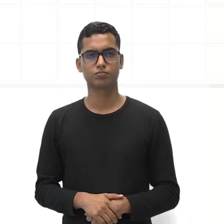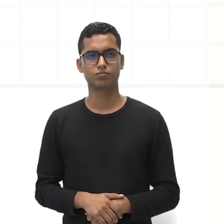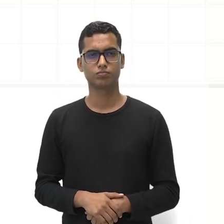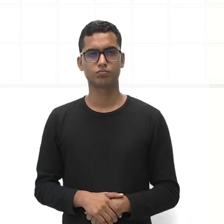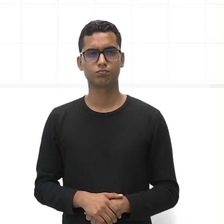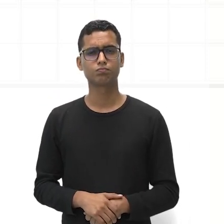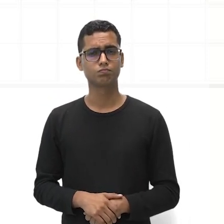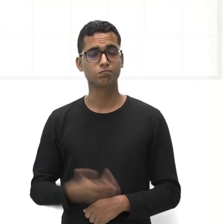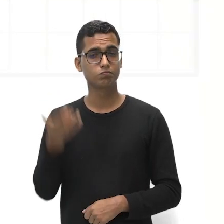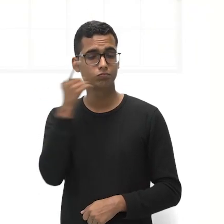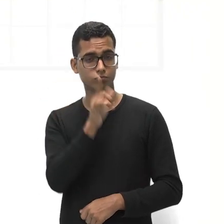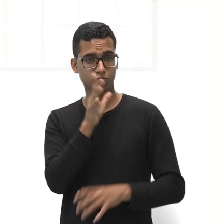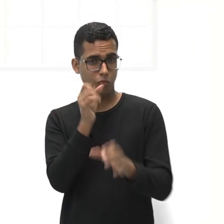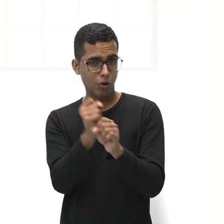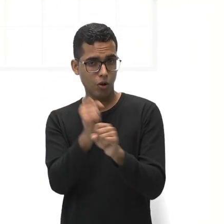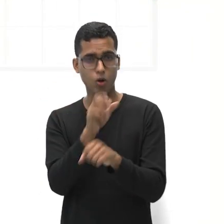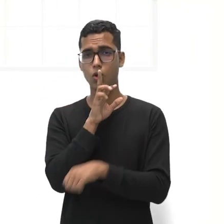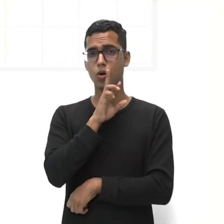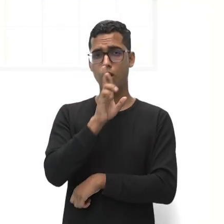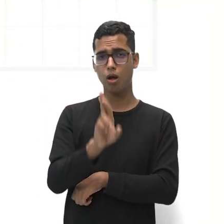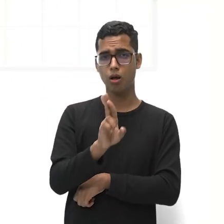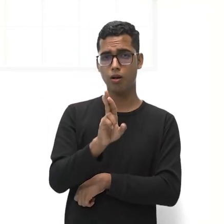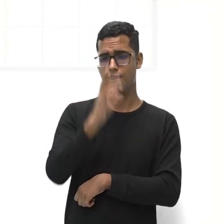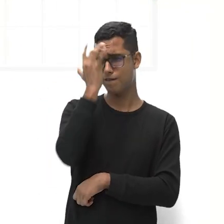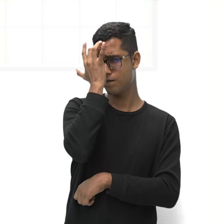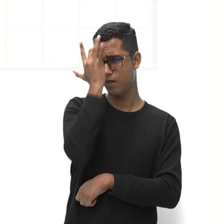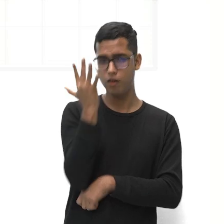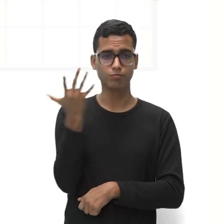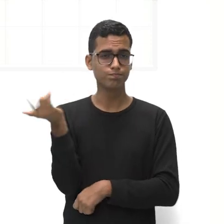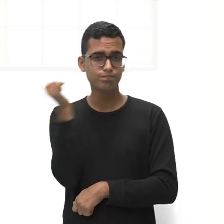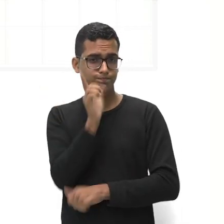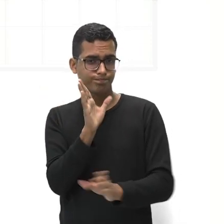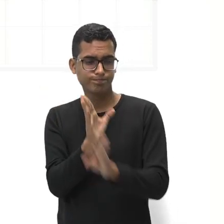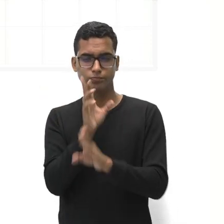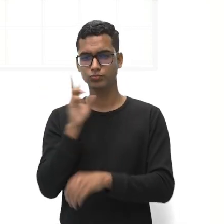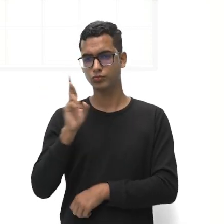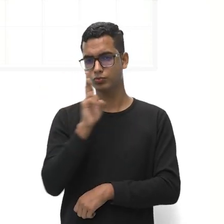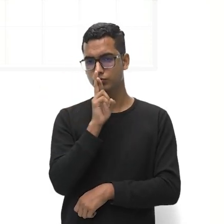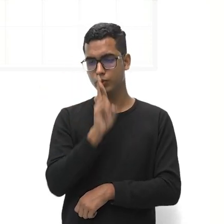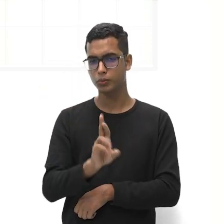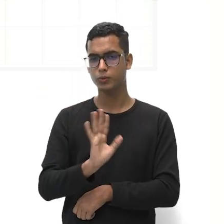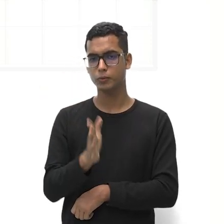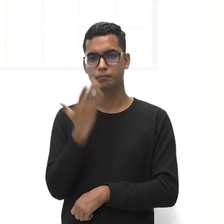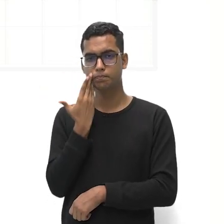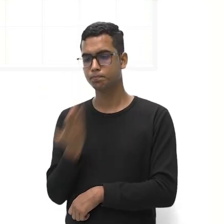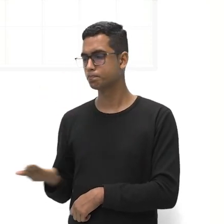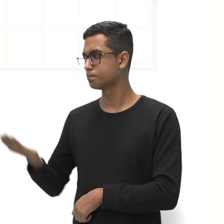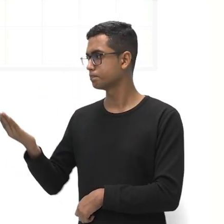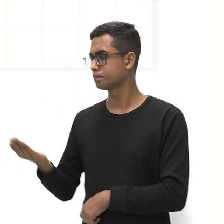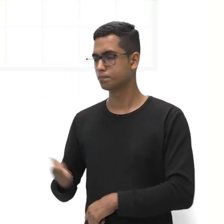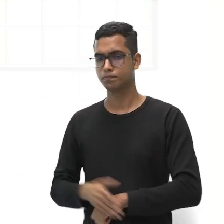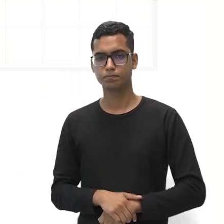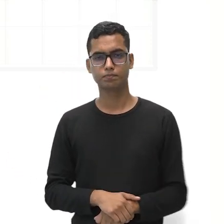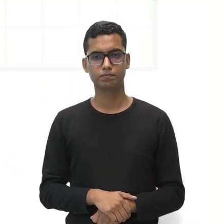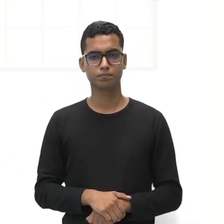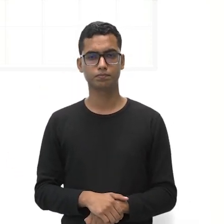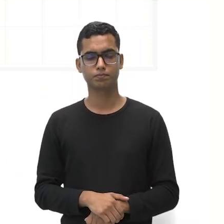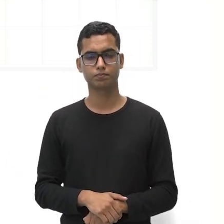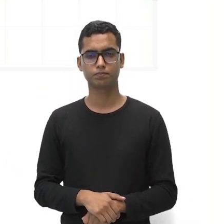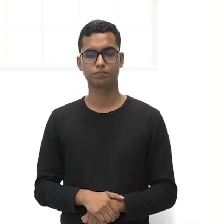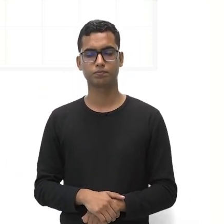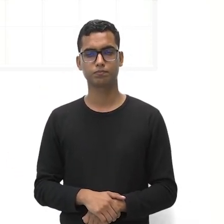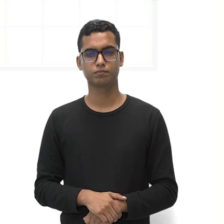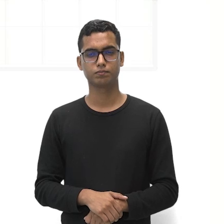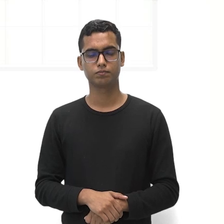Ficou bem mais fácil de calcular, certo? 5 vezes 5, 25, vão 2. 5 vezes 5, 25 com